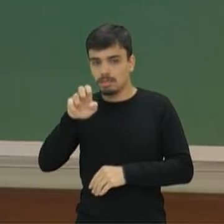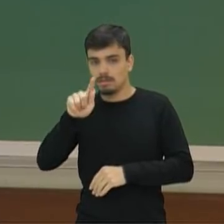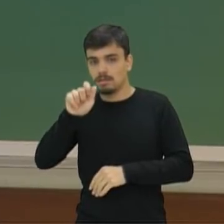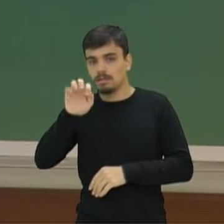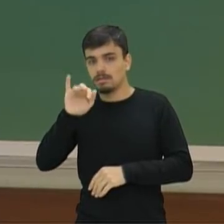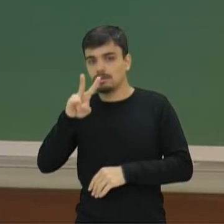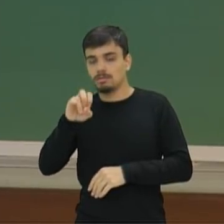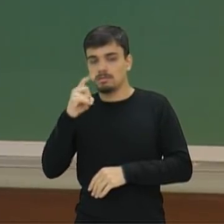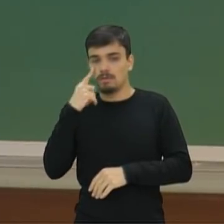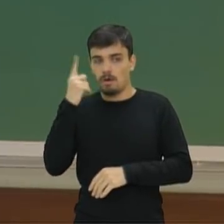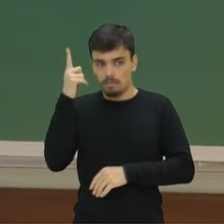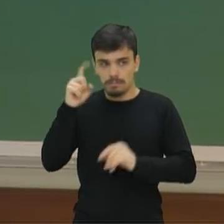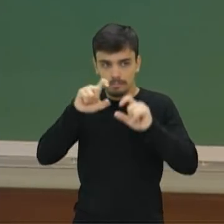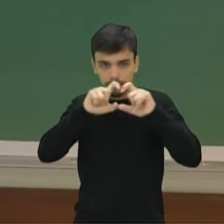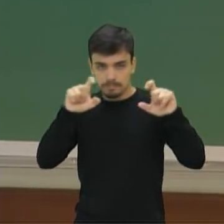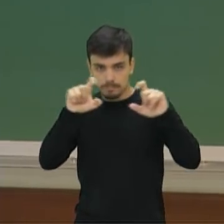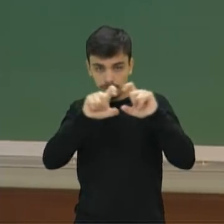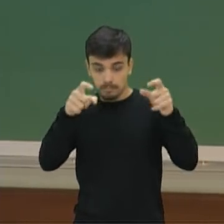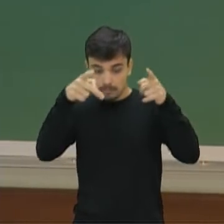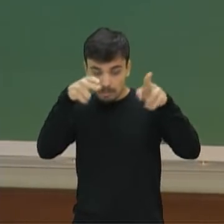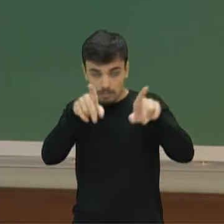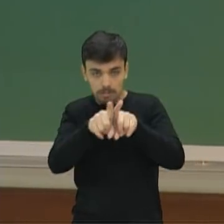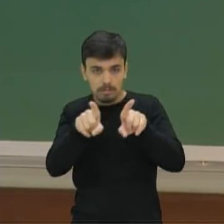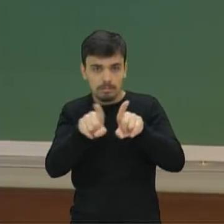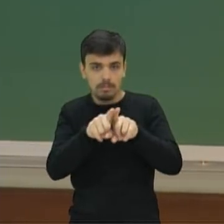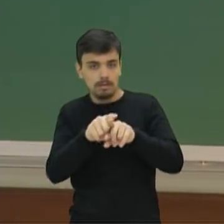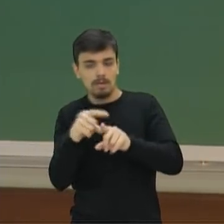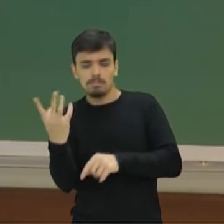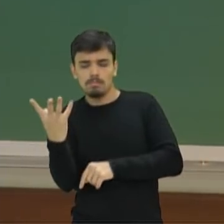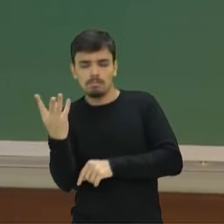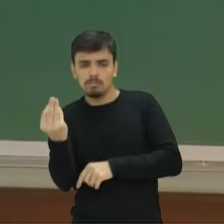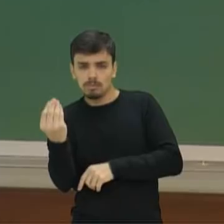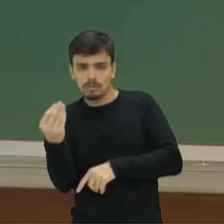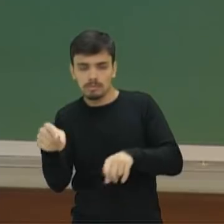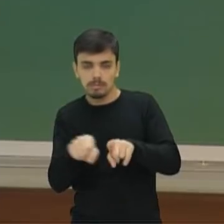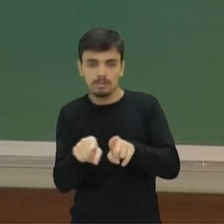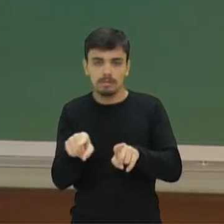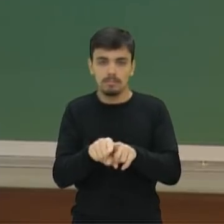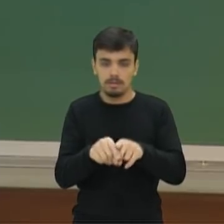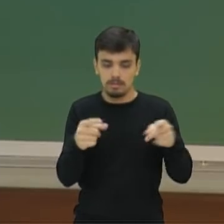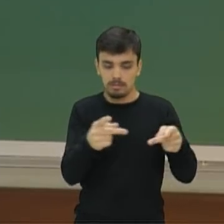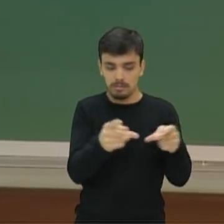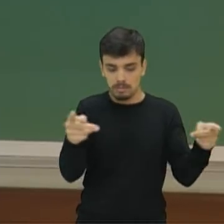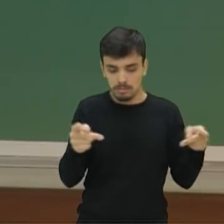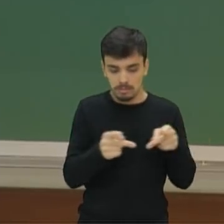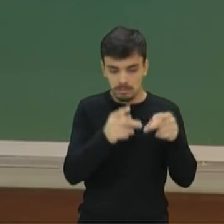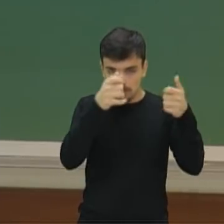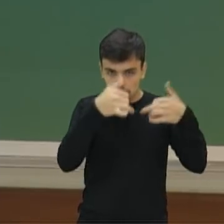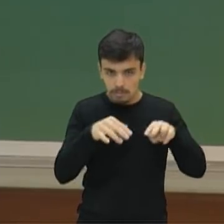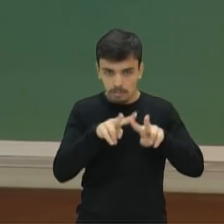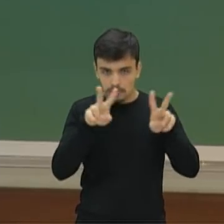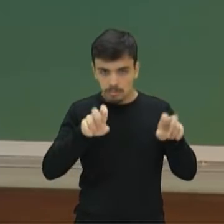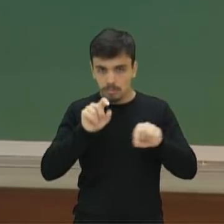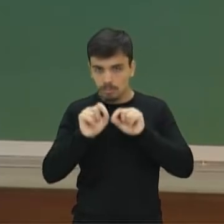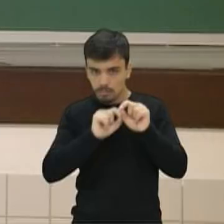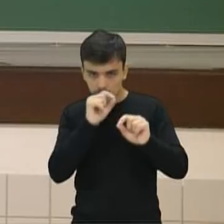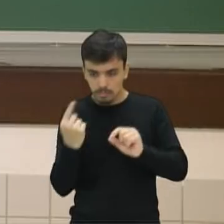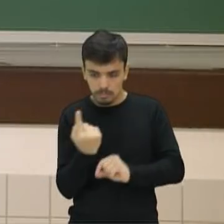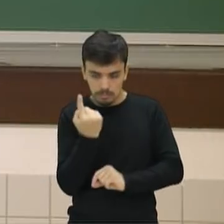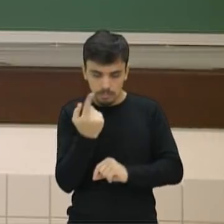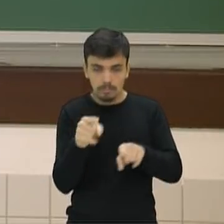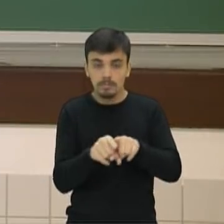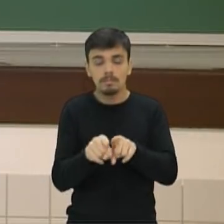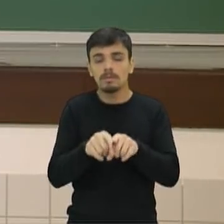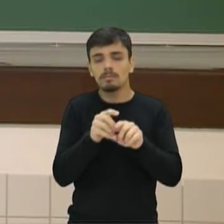friends weren't, mesma coisa, plural, e the pizza wasn't, certo? E se eu tivesse